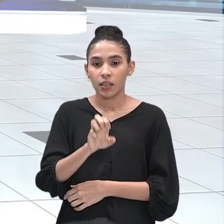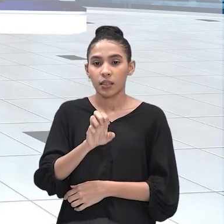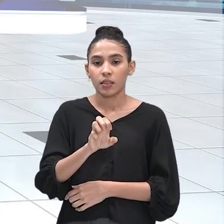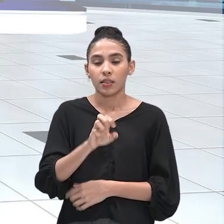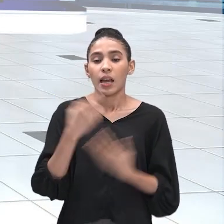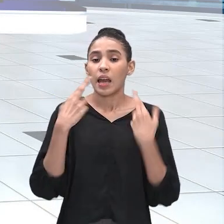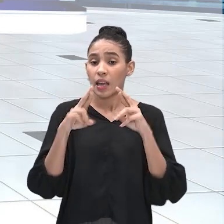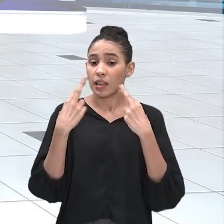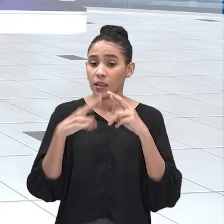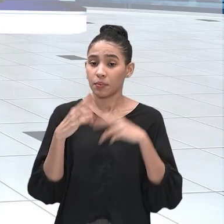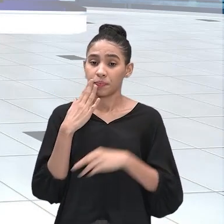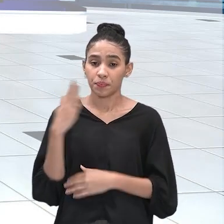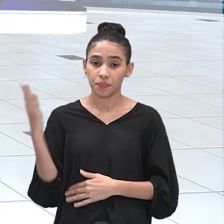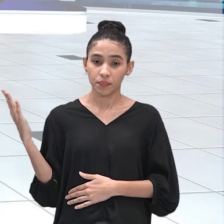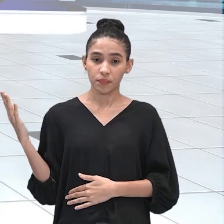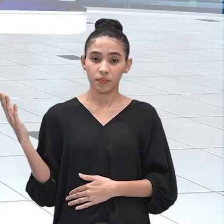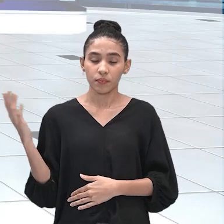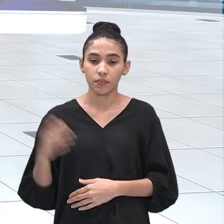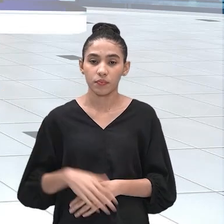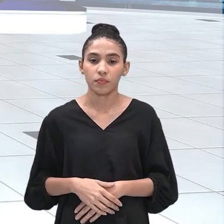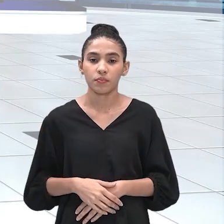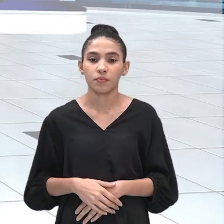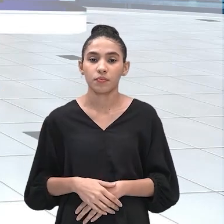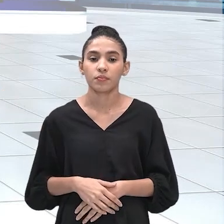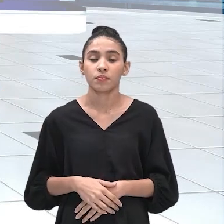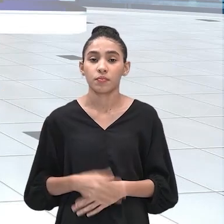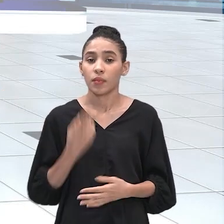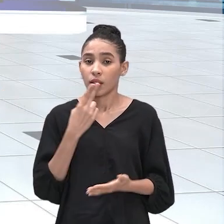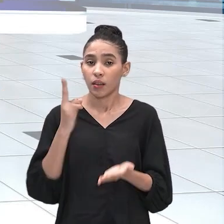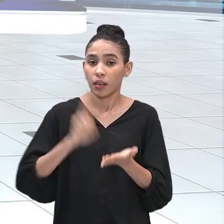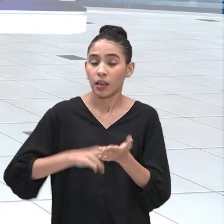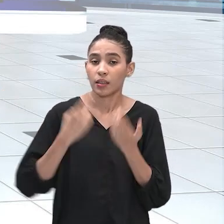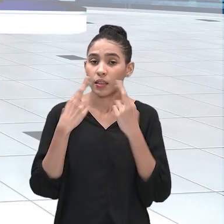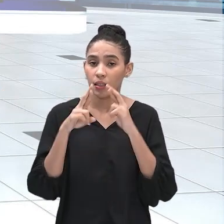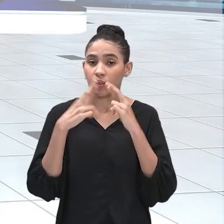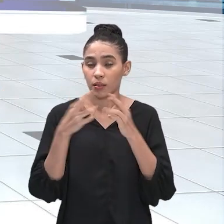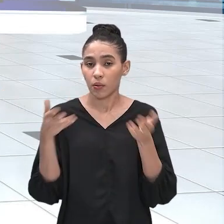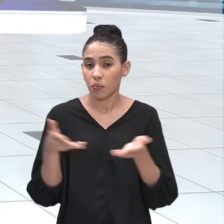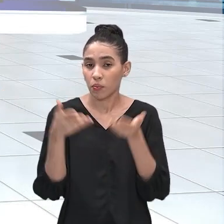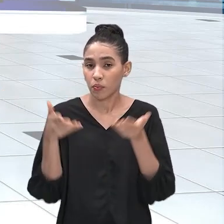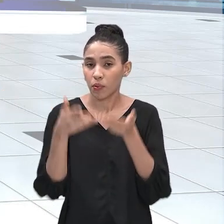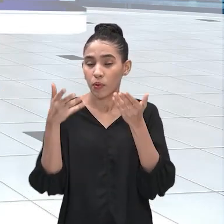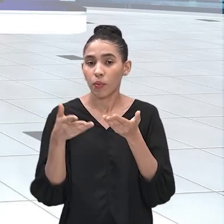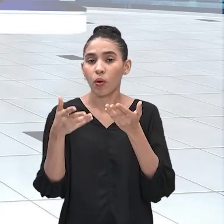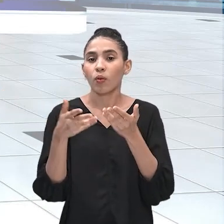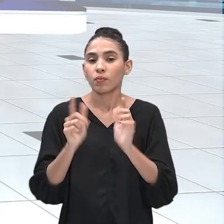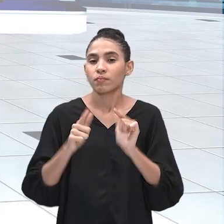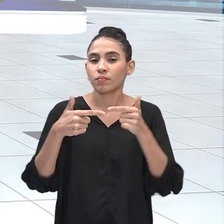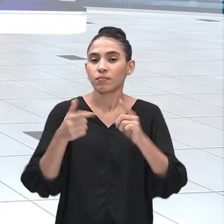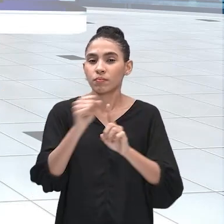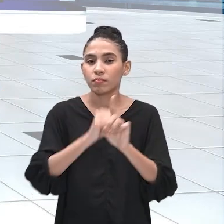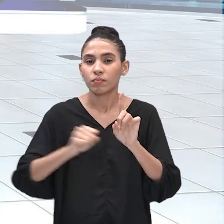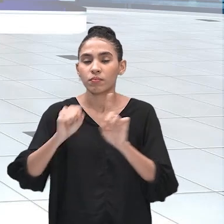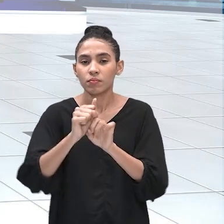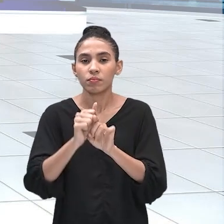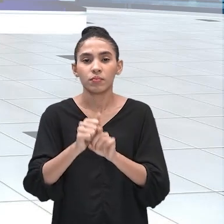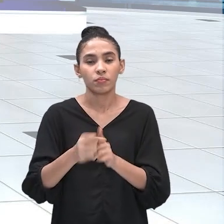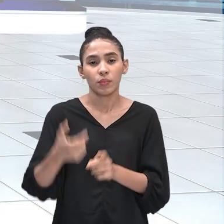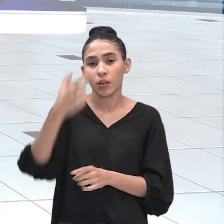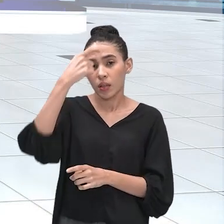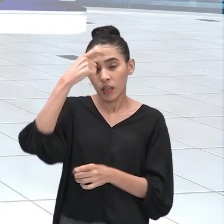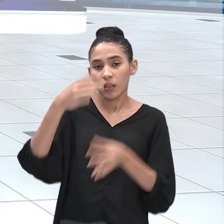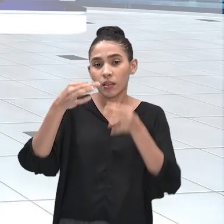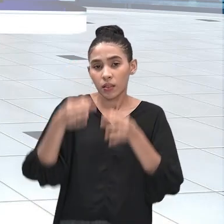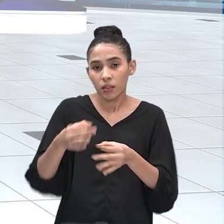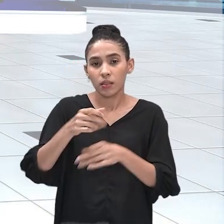reclamação, tá? Vamos continuar. A carta de reclamação, ela promove o exercício da cidadania por meio da tomada de consciência